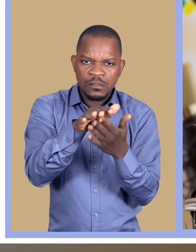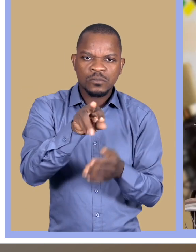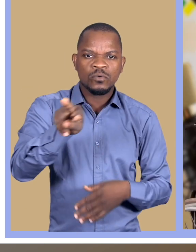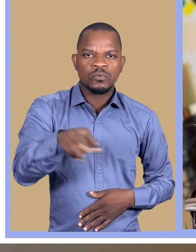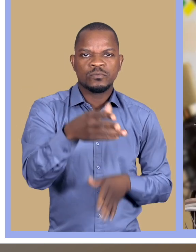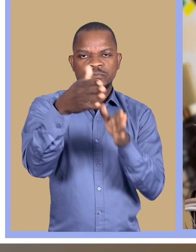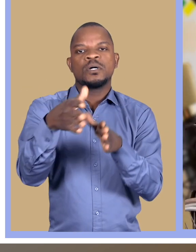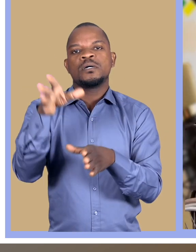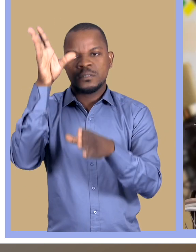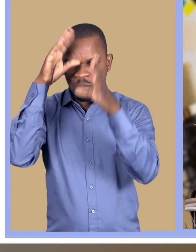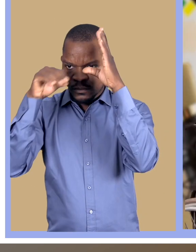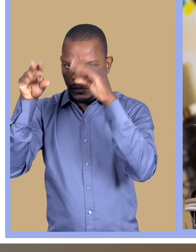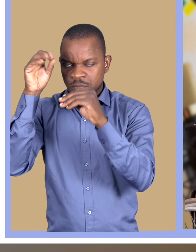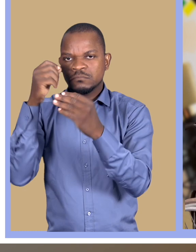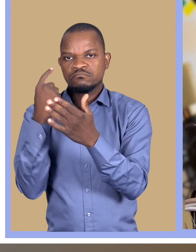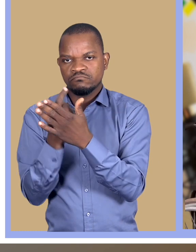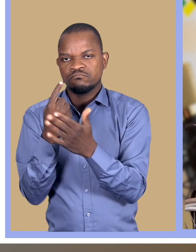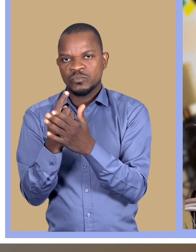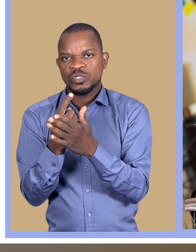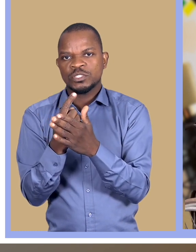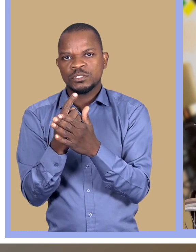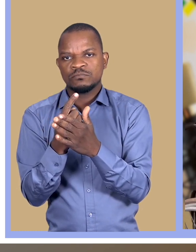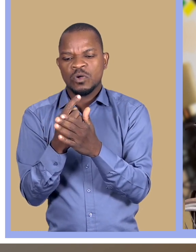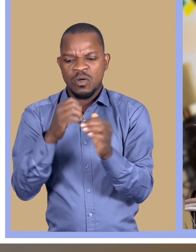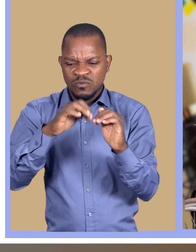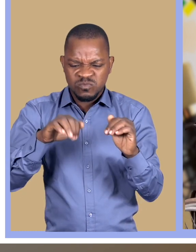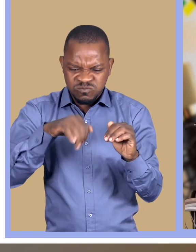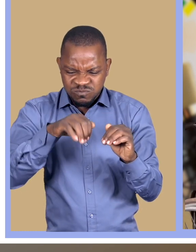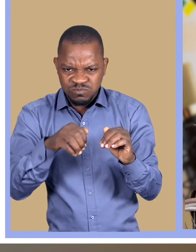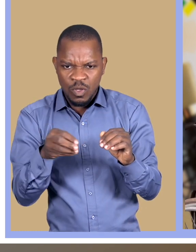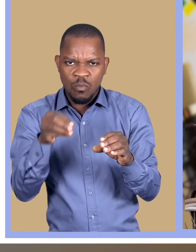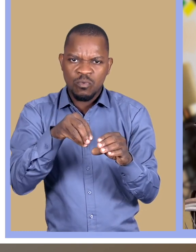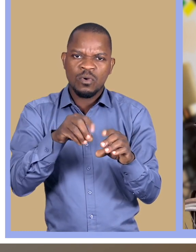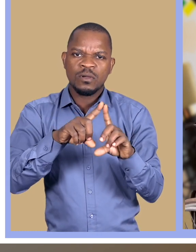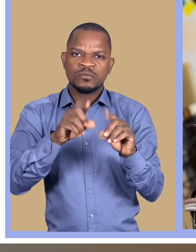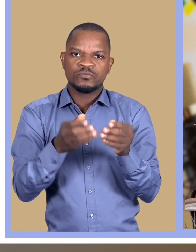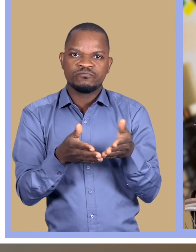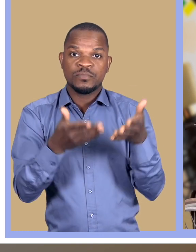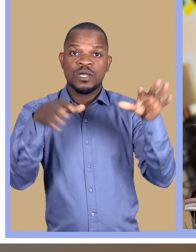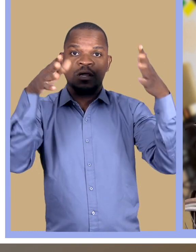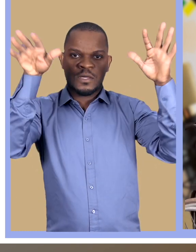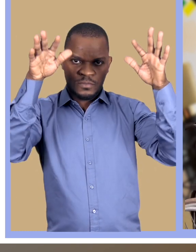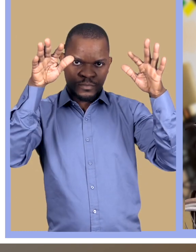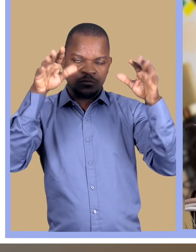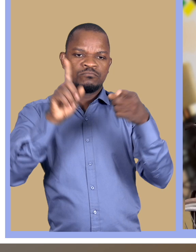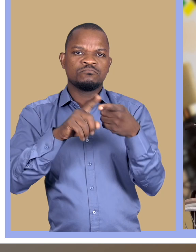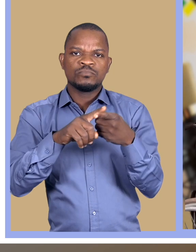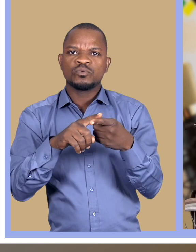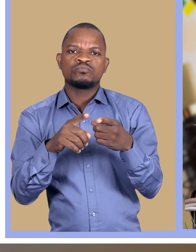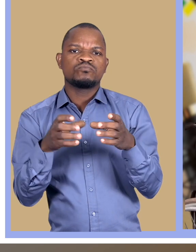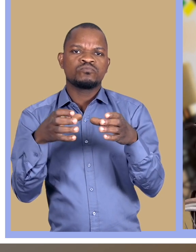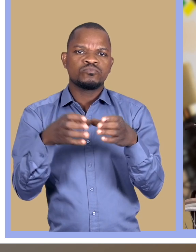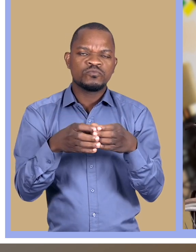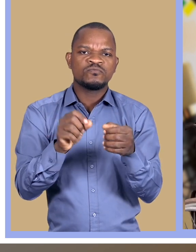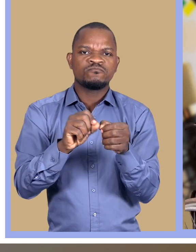de plantar, não deitar o lixo no chão. Juntava-se toda uma comunidade para uma limpeza no final de